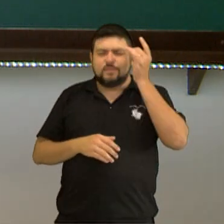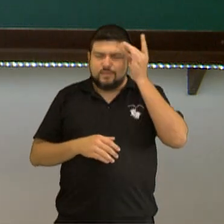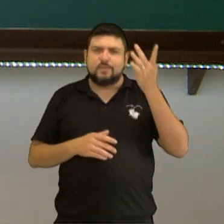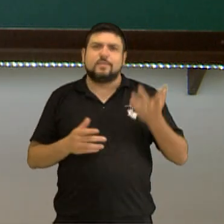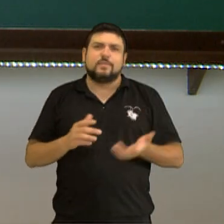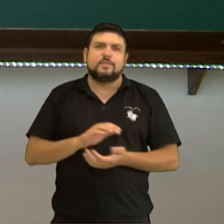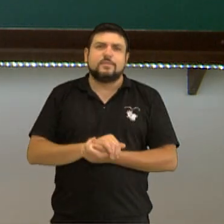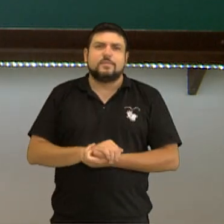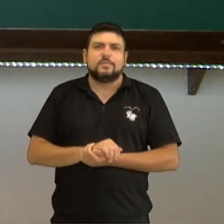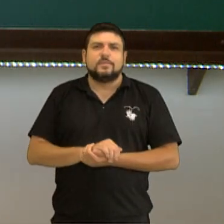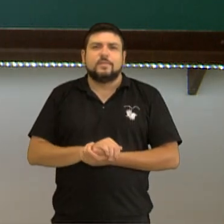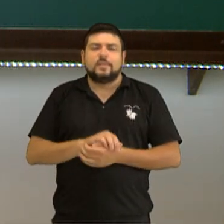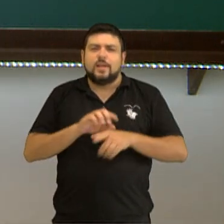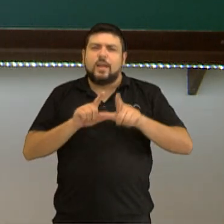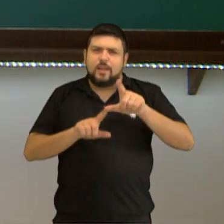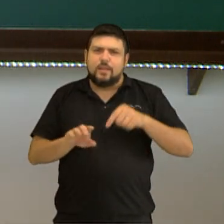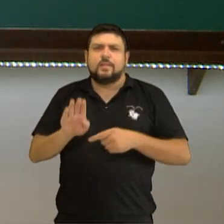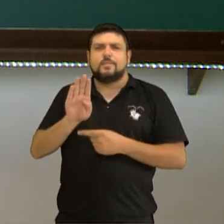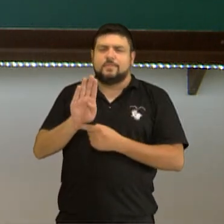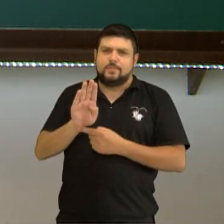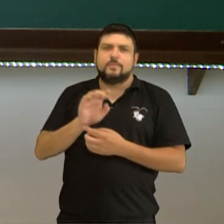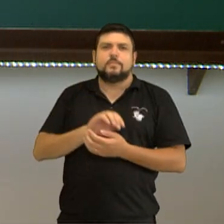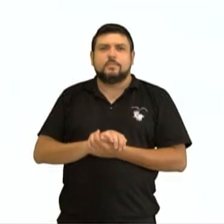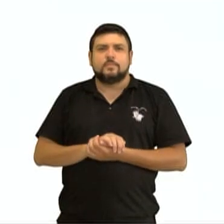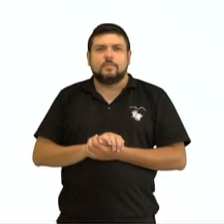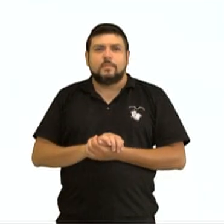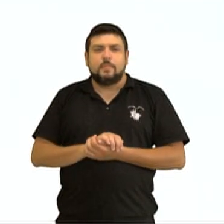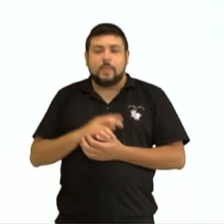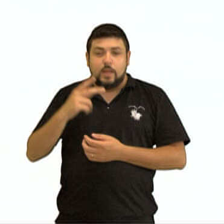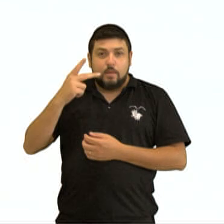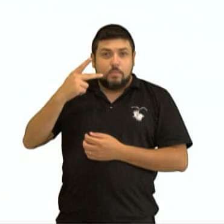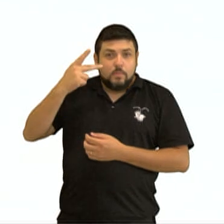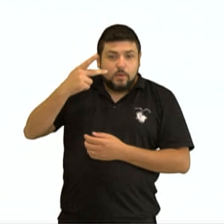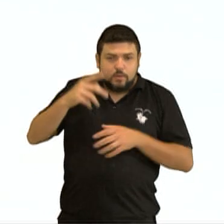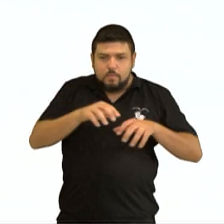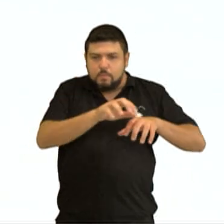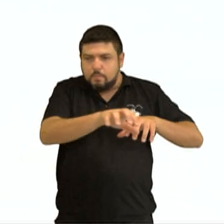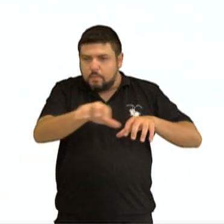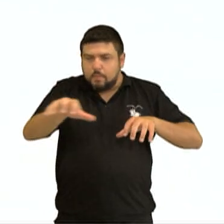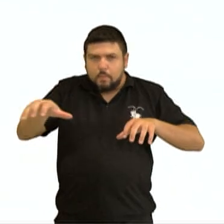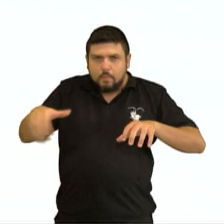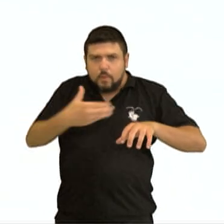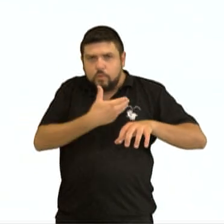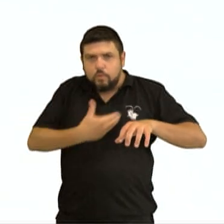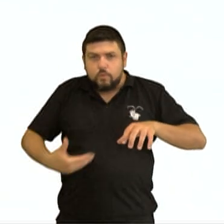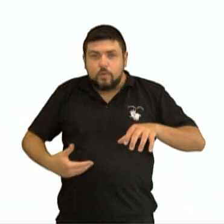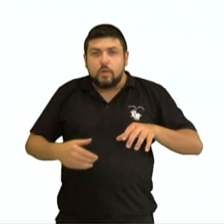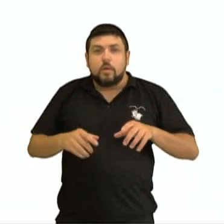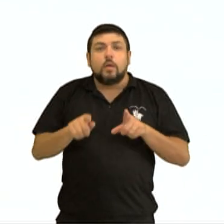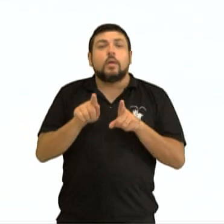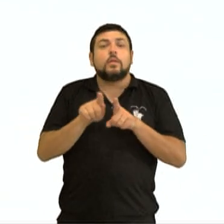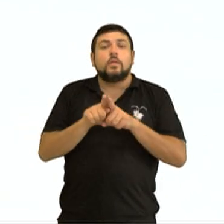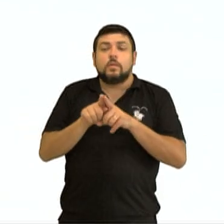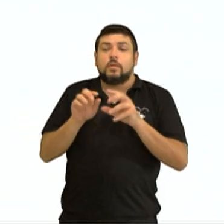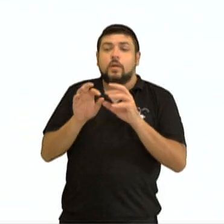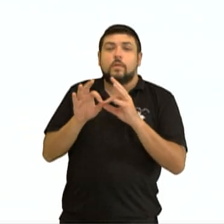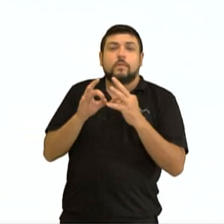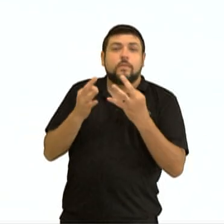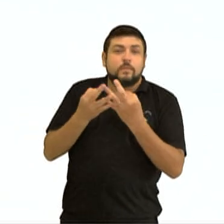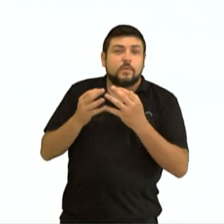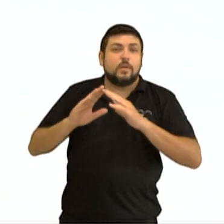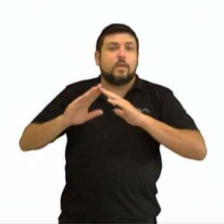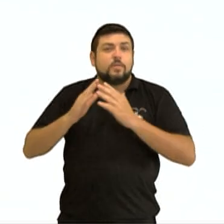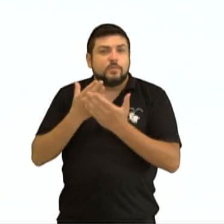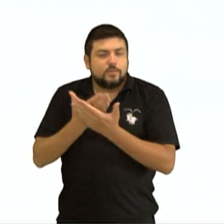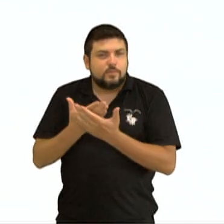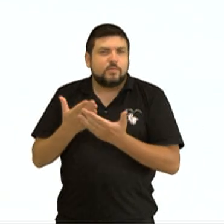Então, claro que a letra B, além da política, das instituições políticas, como o governo, está presente na família, nas escolas,